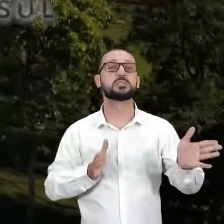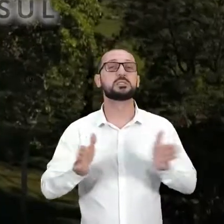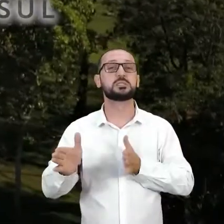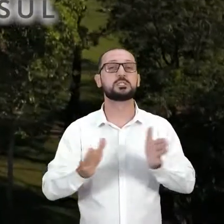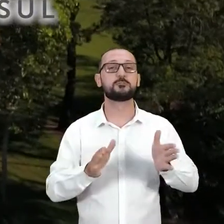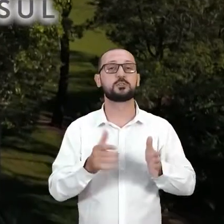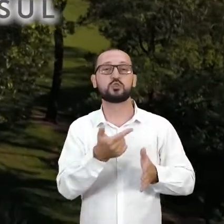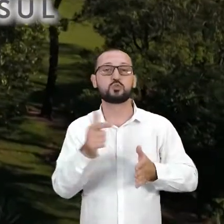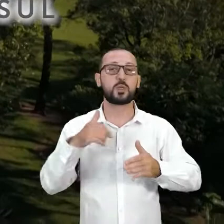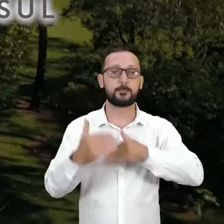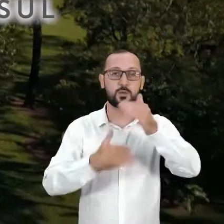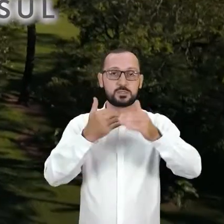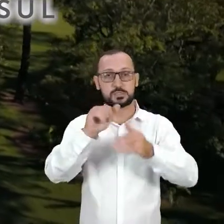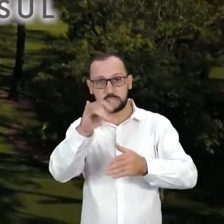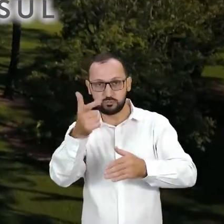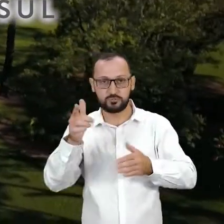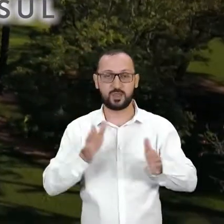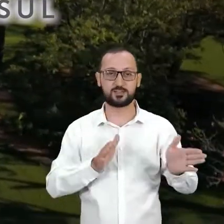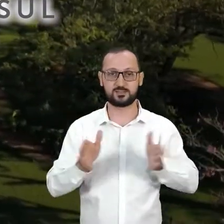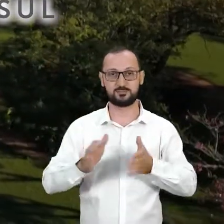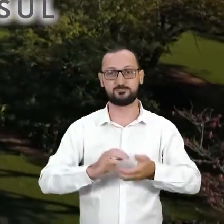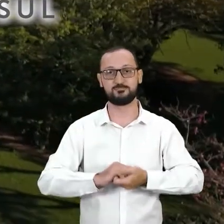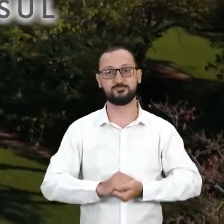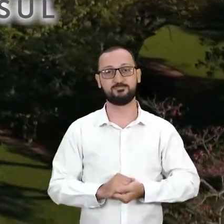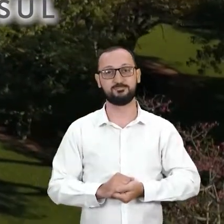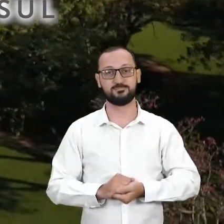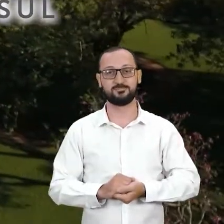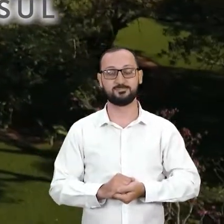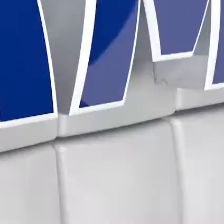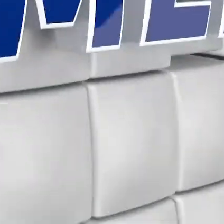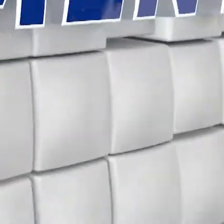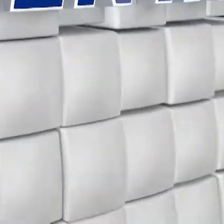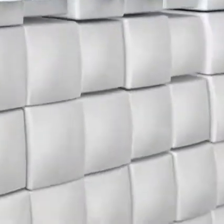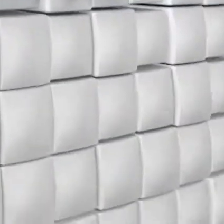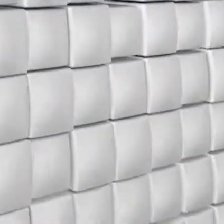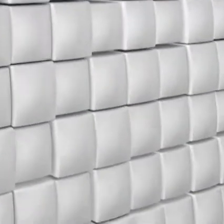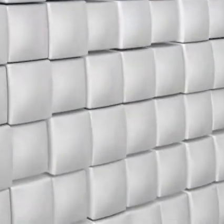mostrando que não tem progresso sem acesso.